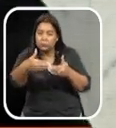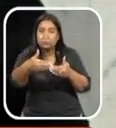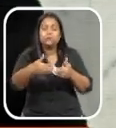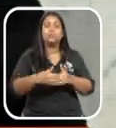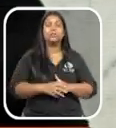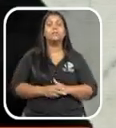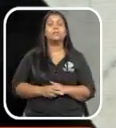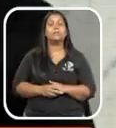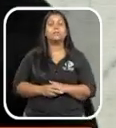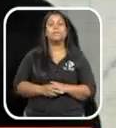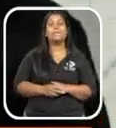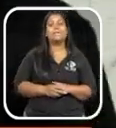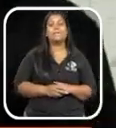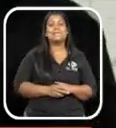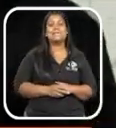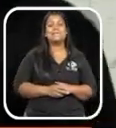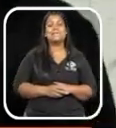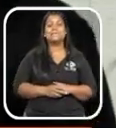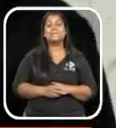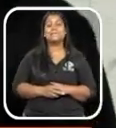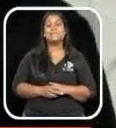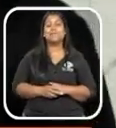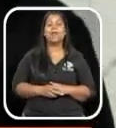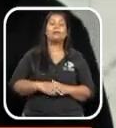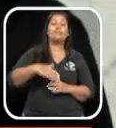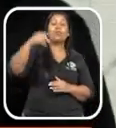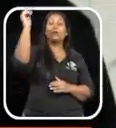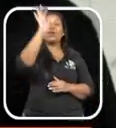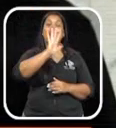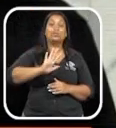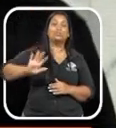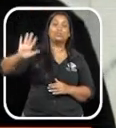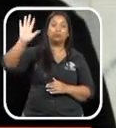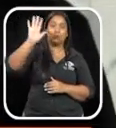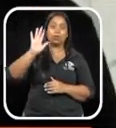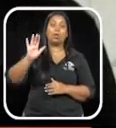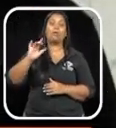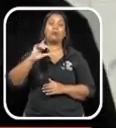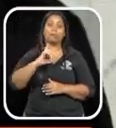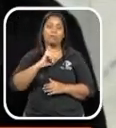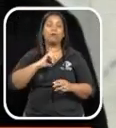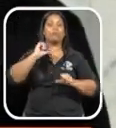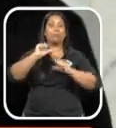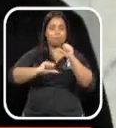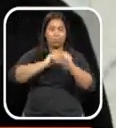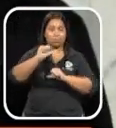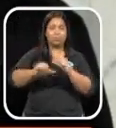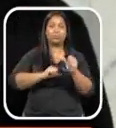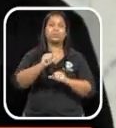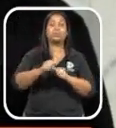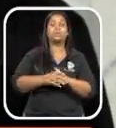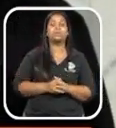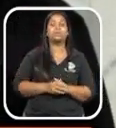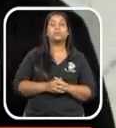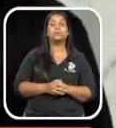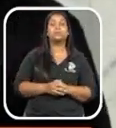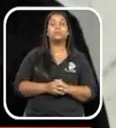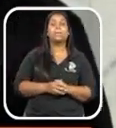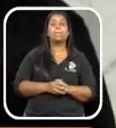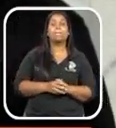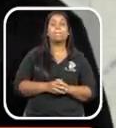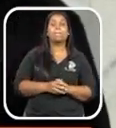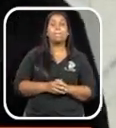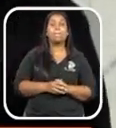Nível nacional, João, a gente teve uma mudança, a gente está falando de conservador e progressista, tem um novo